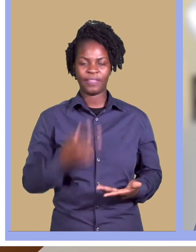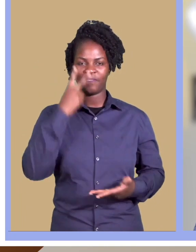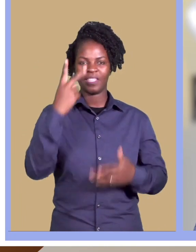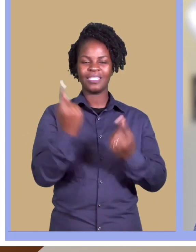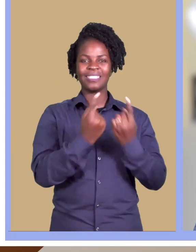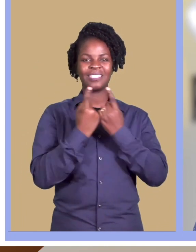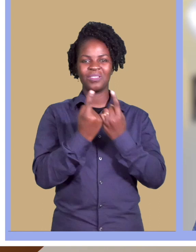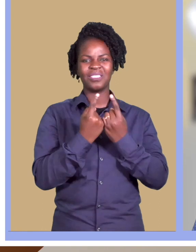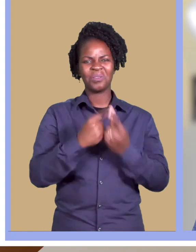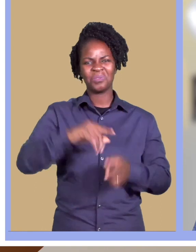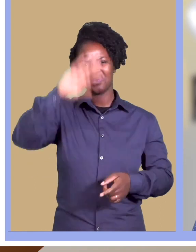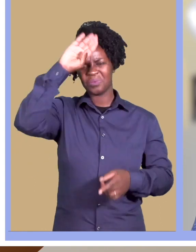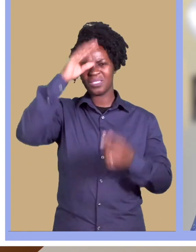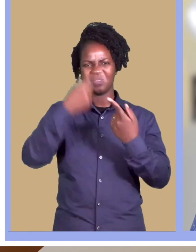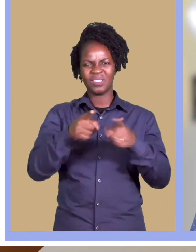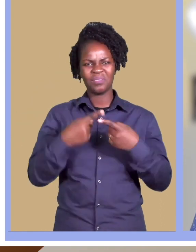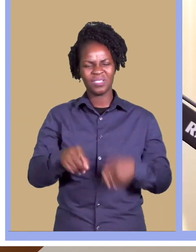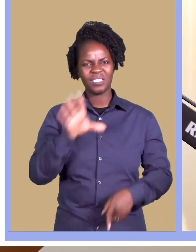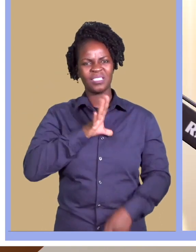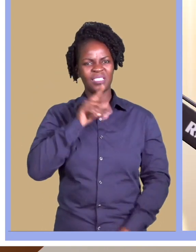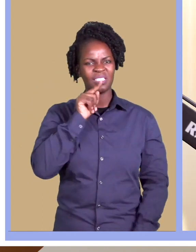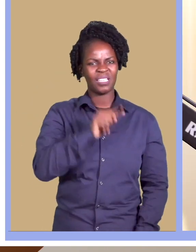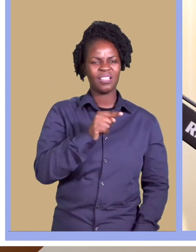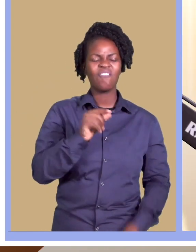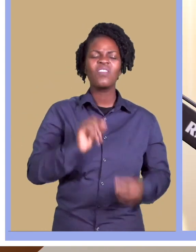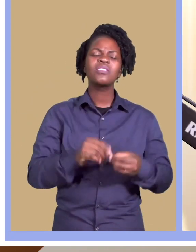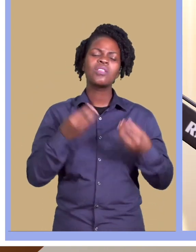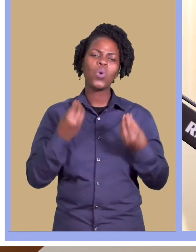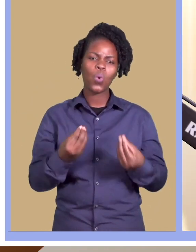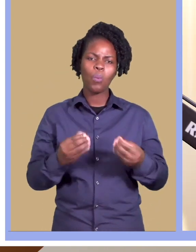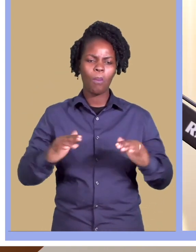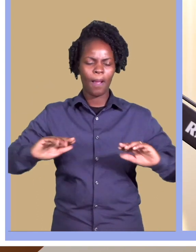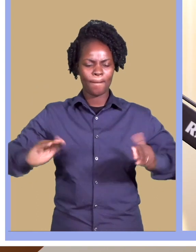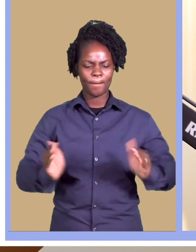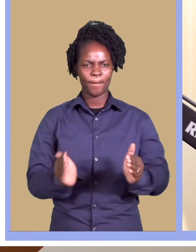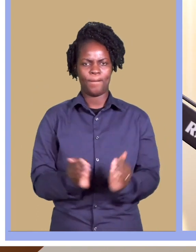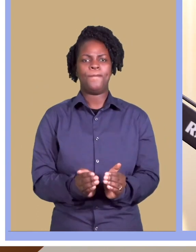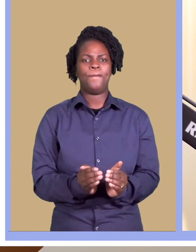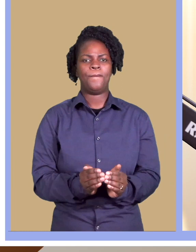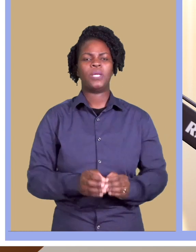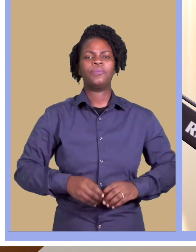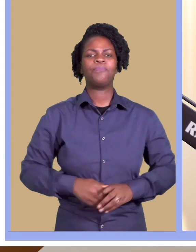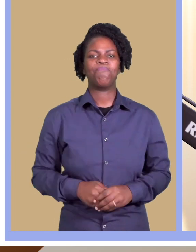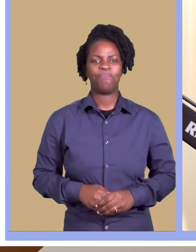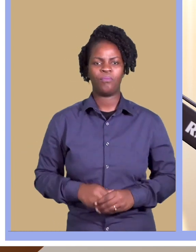né? Como mitigar isso também? Não, eu concordo, Bata, e bom, vocês mais do que ninguém